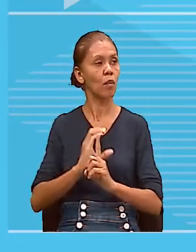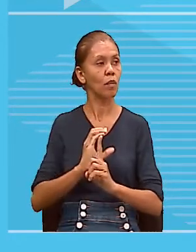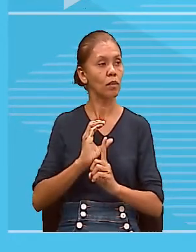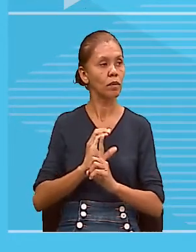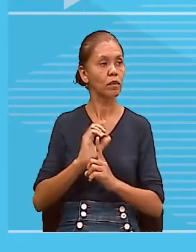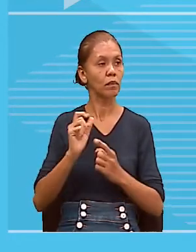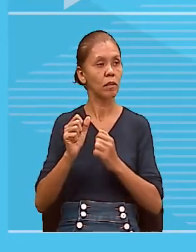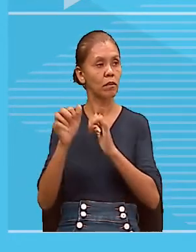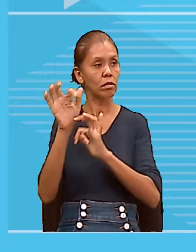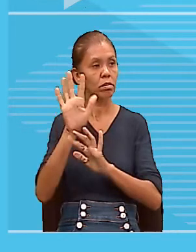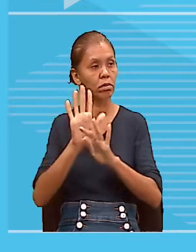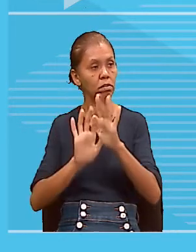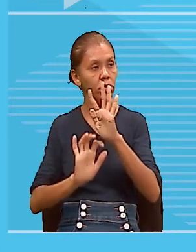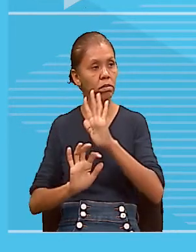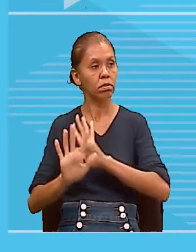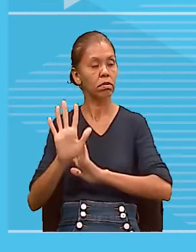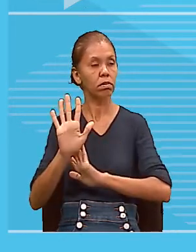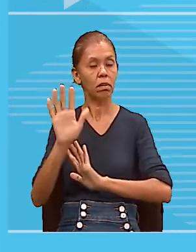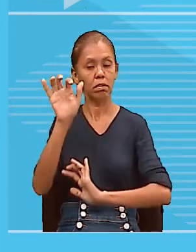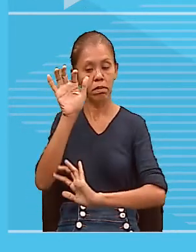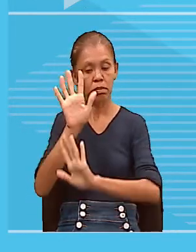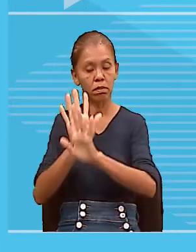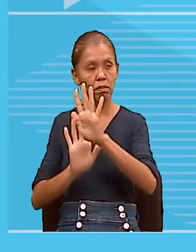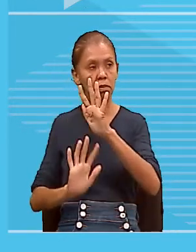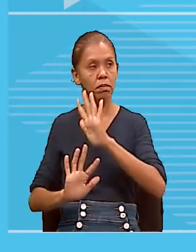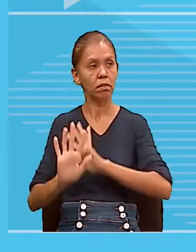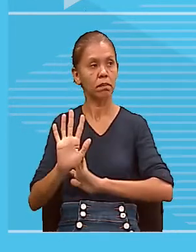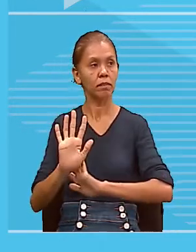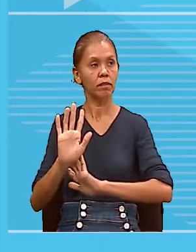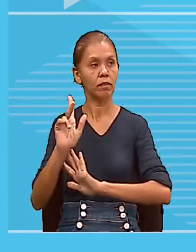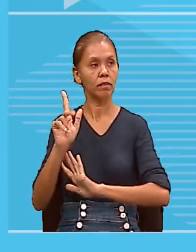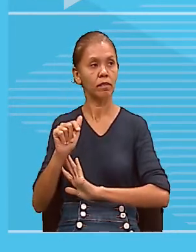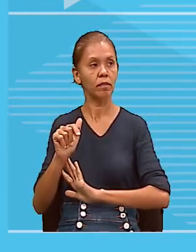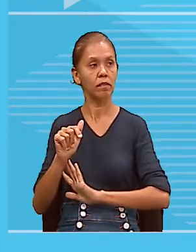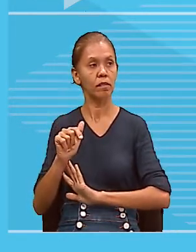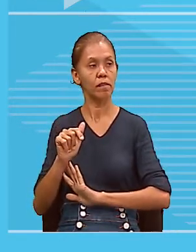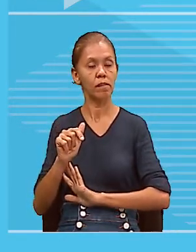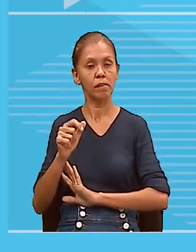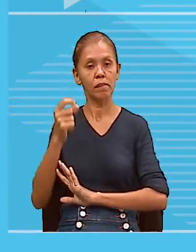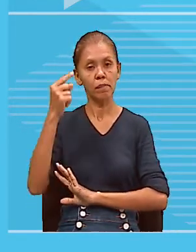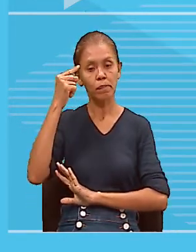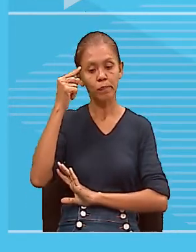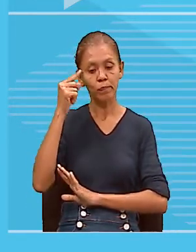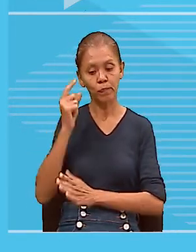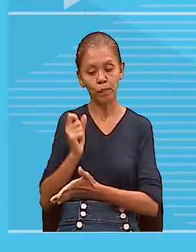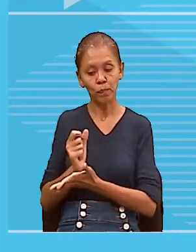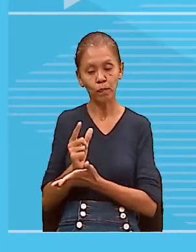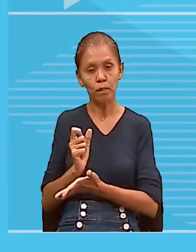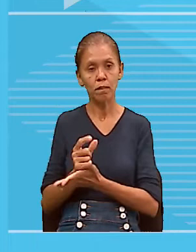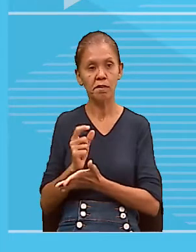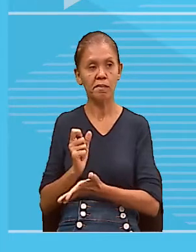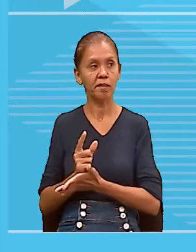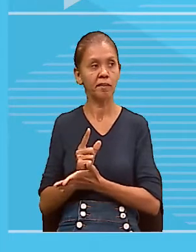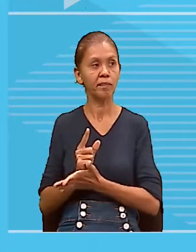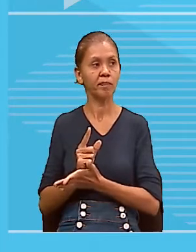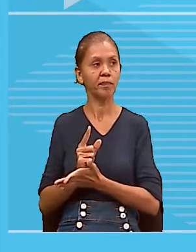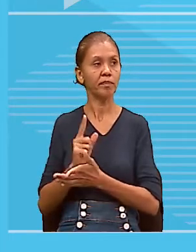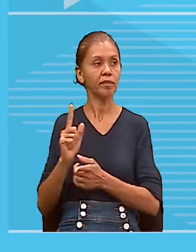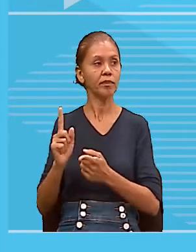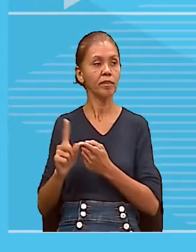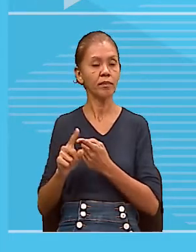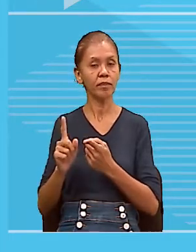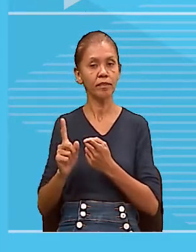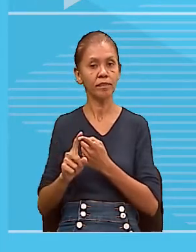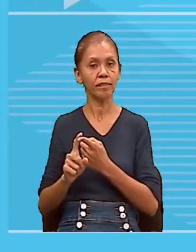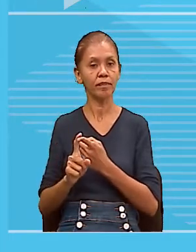mas uma vez o espírito do consumismo essa ideologia do consumismo e a propaganda